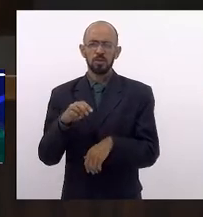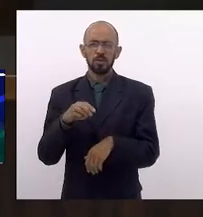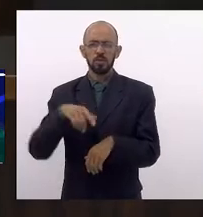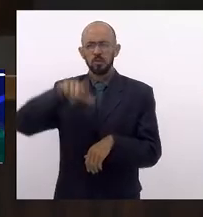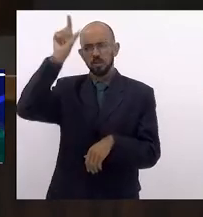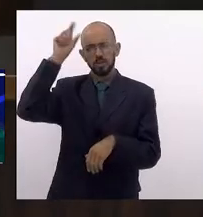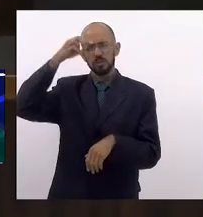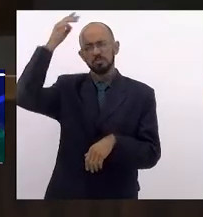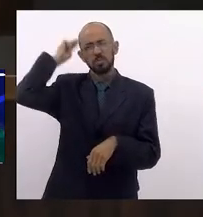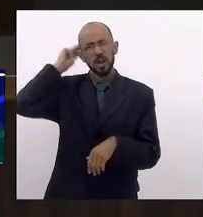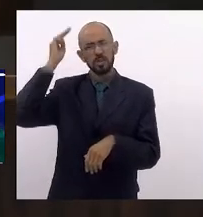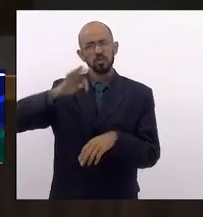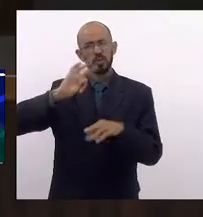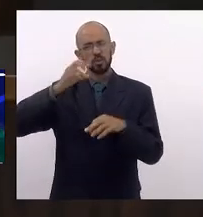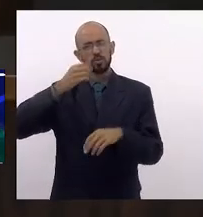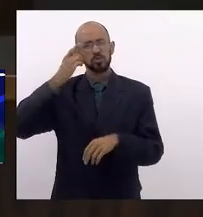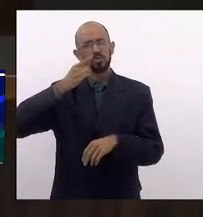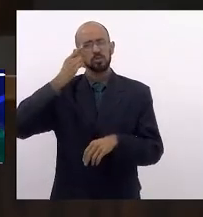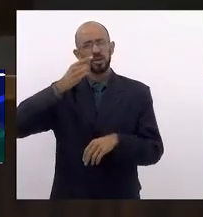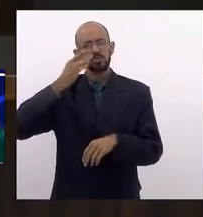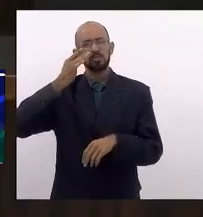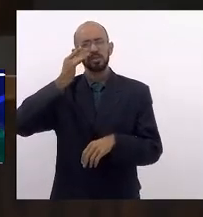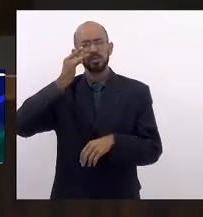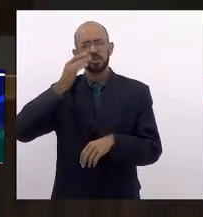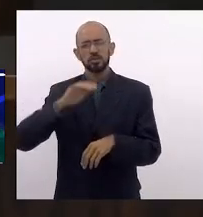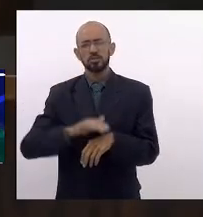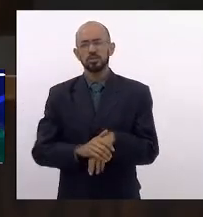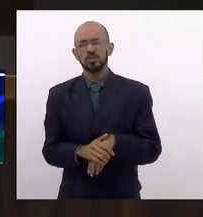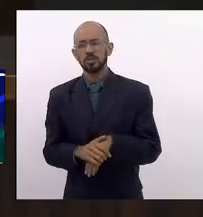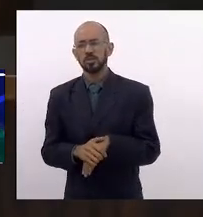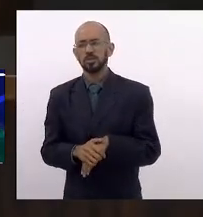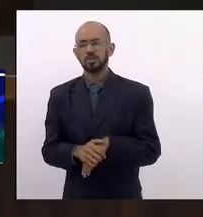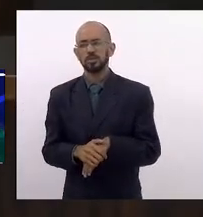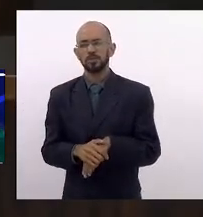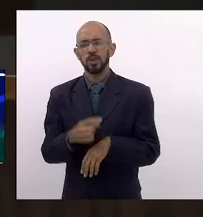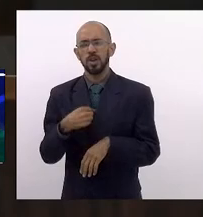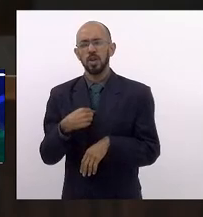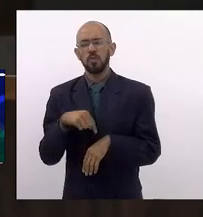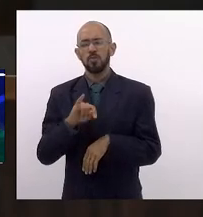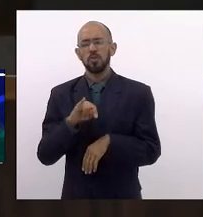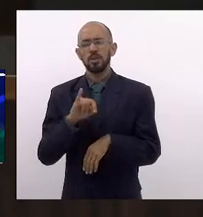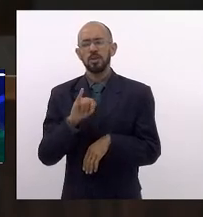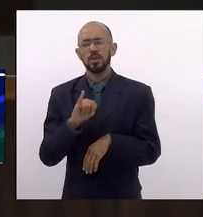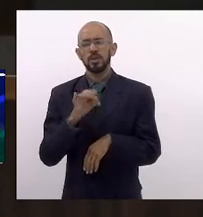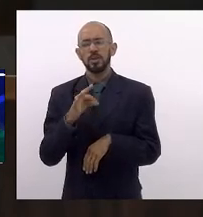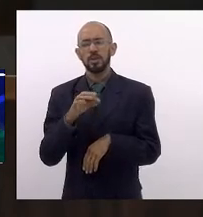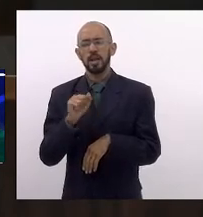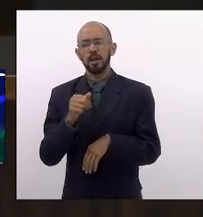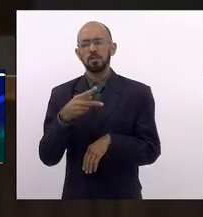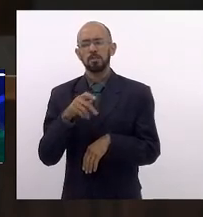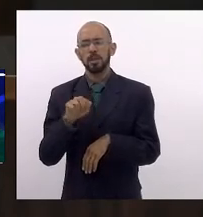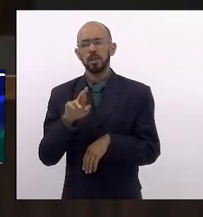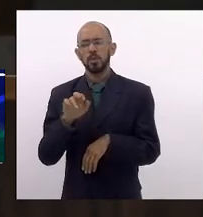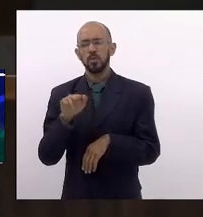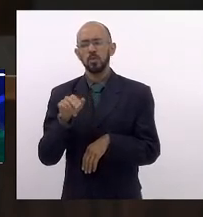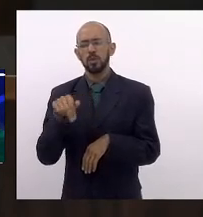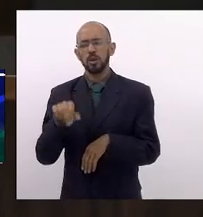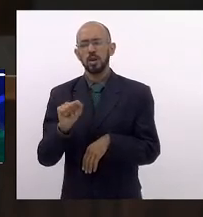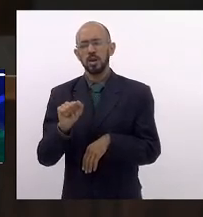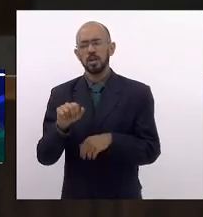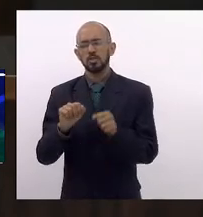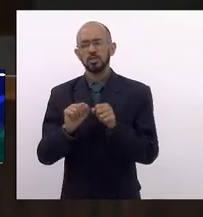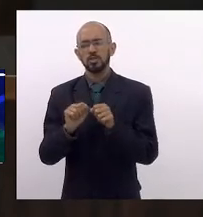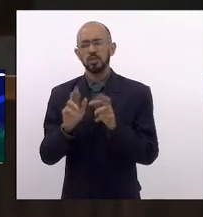atenção de Deputados presentes deputados eu estive Itaperuna e nós fizemos dois dias de reuniões